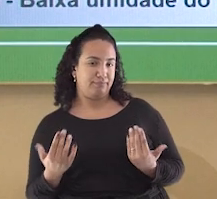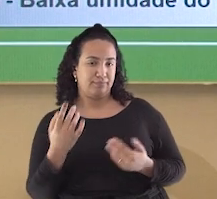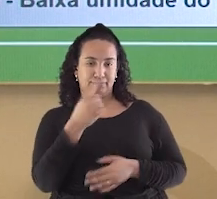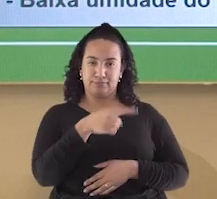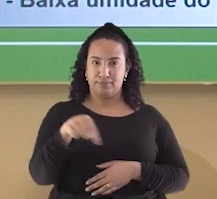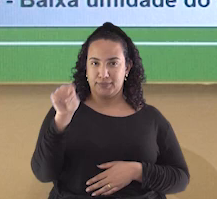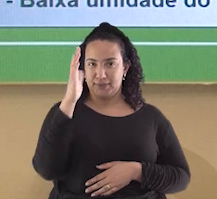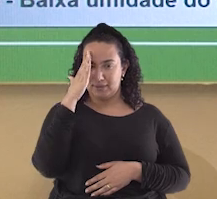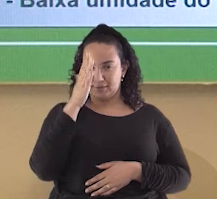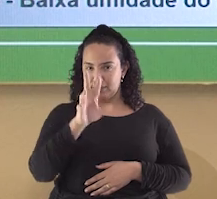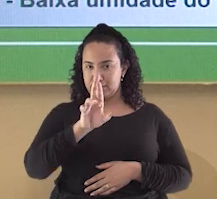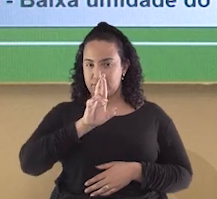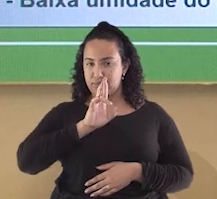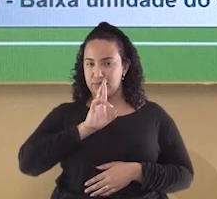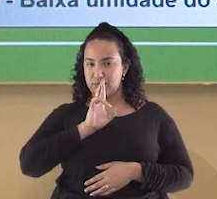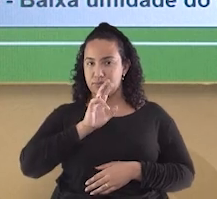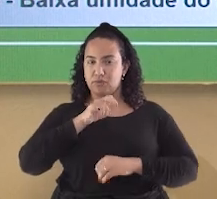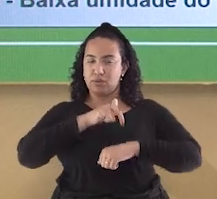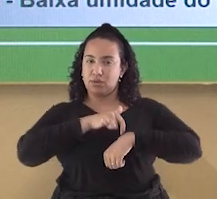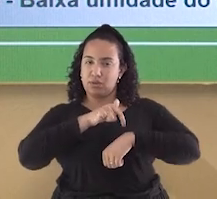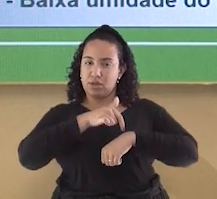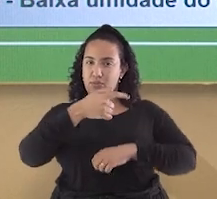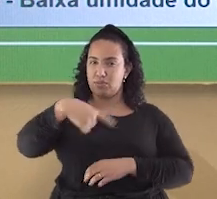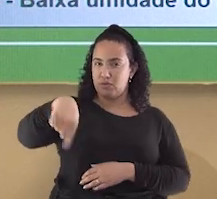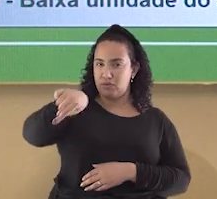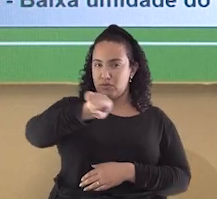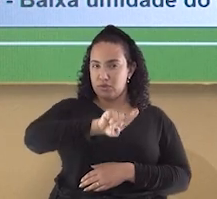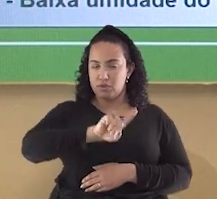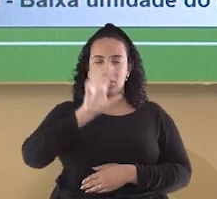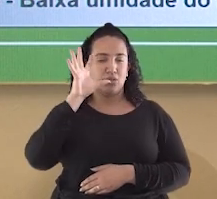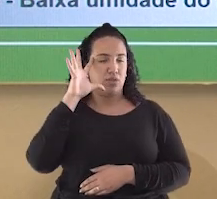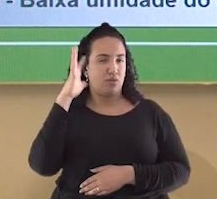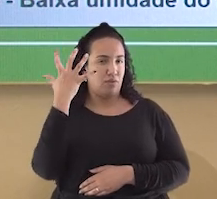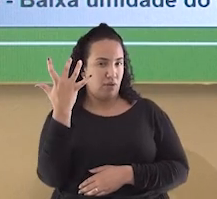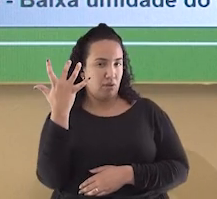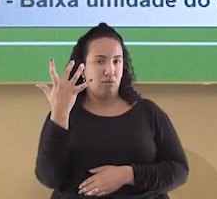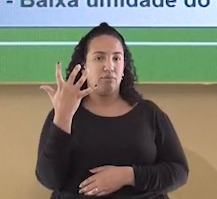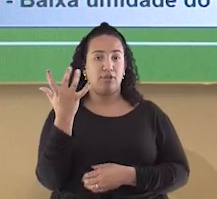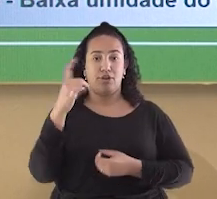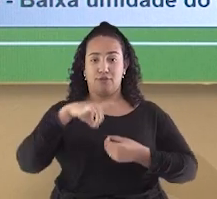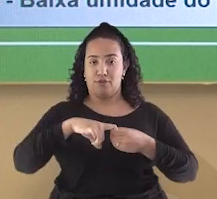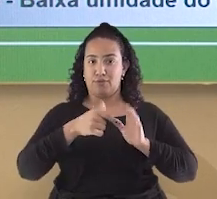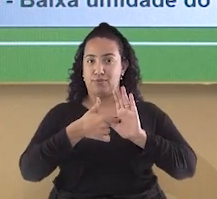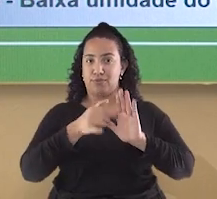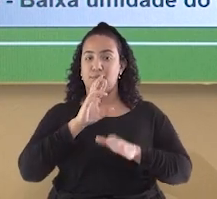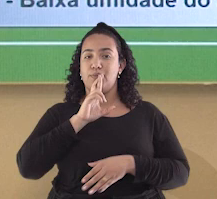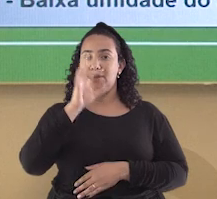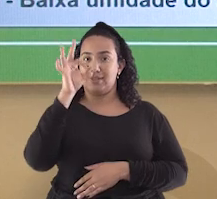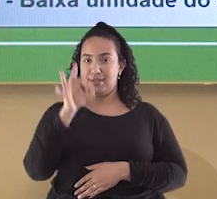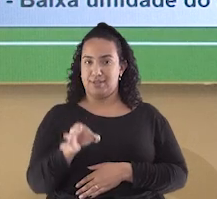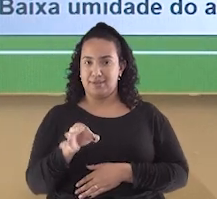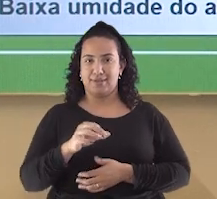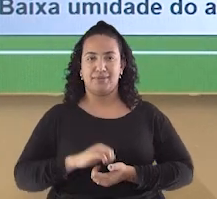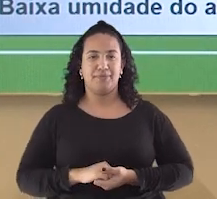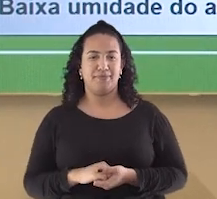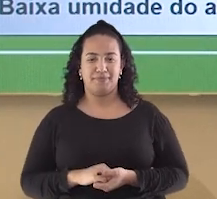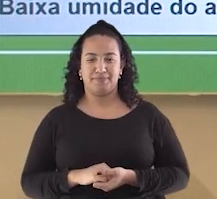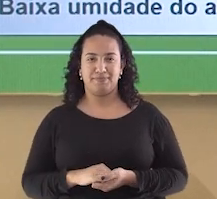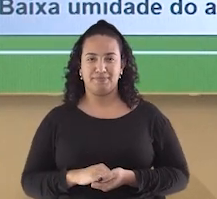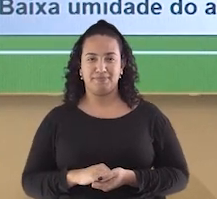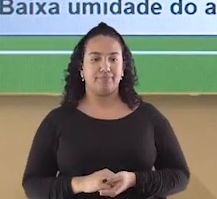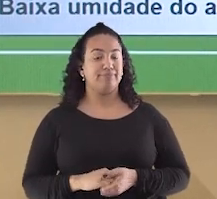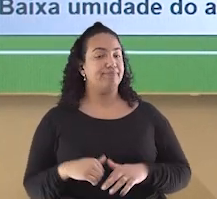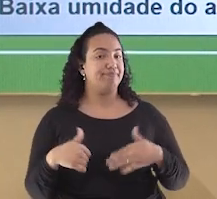Volta com a nossa correção aqui, tá? Em que nossa primeira característica, a redução do volume de chuva, a